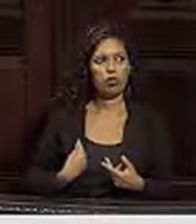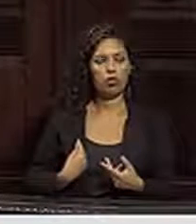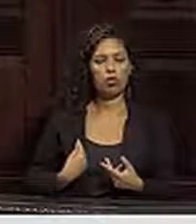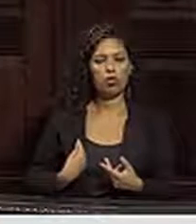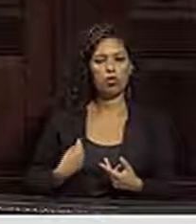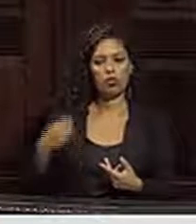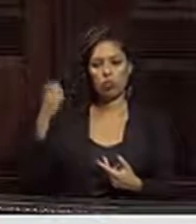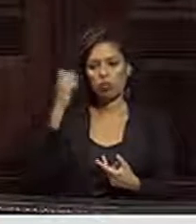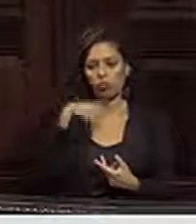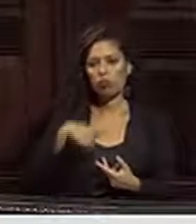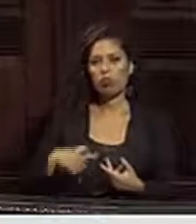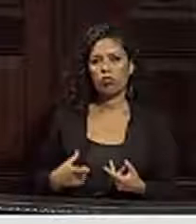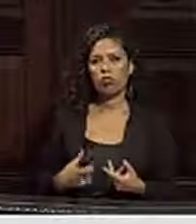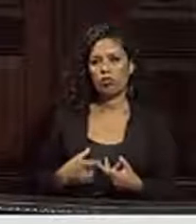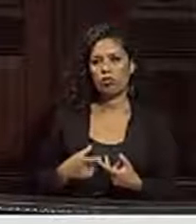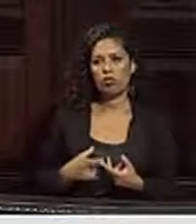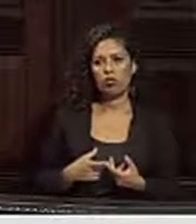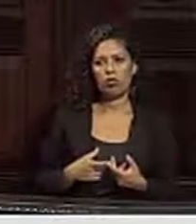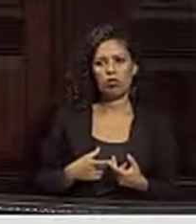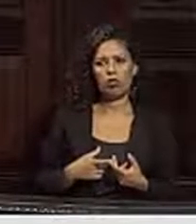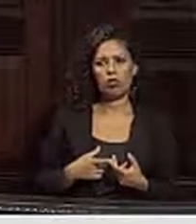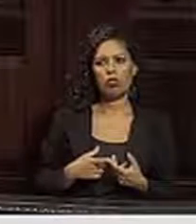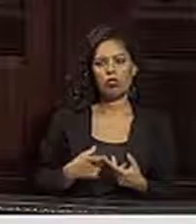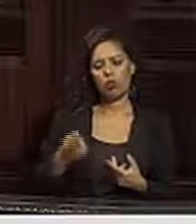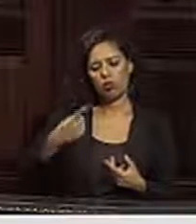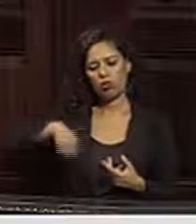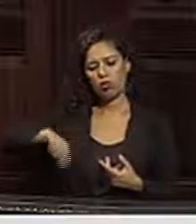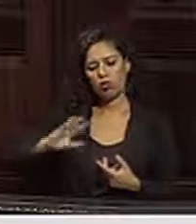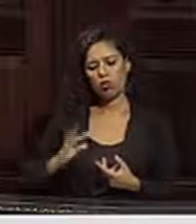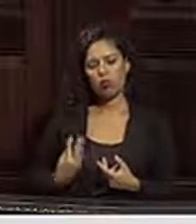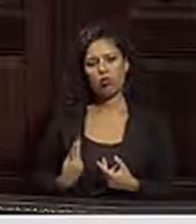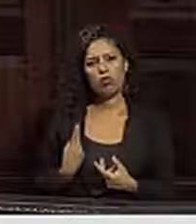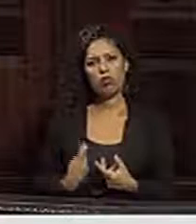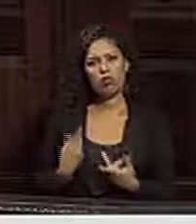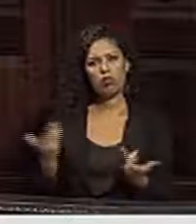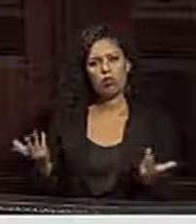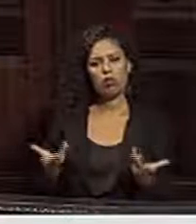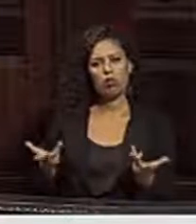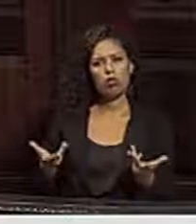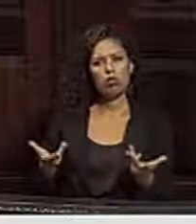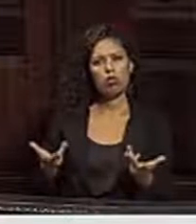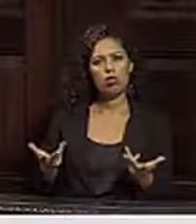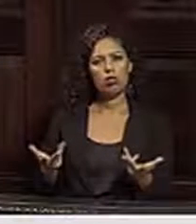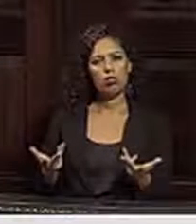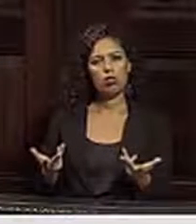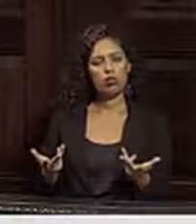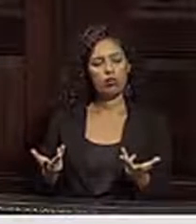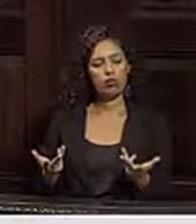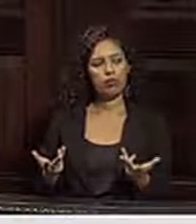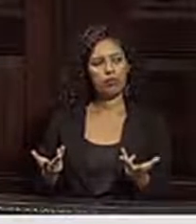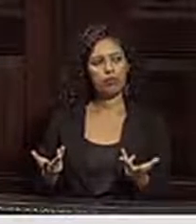exceção. Nós estamos vivendo um momento onde